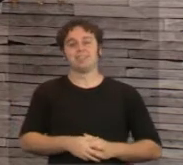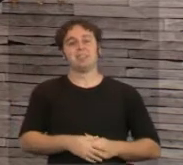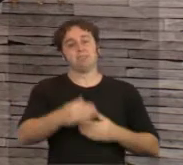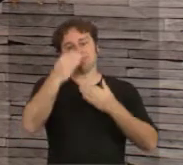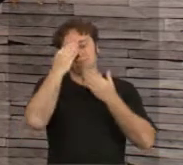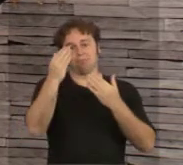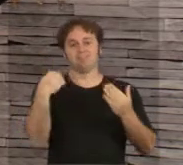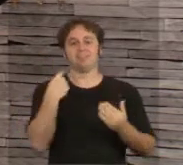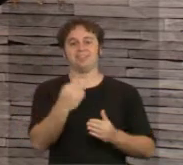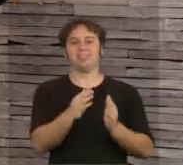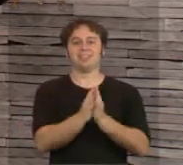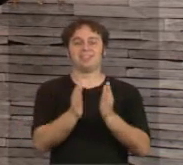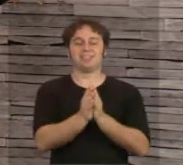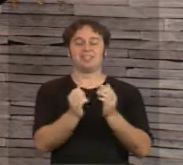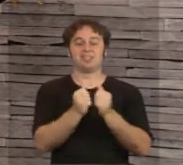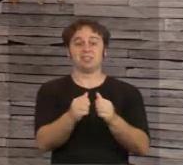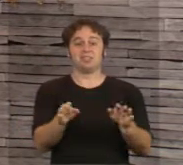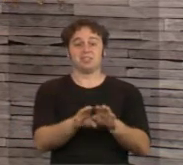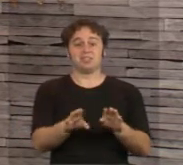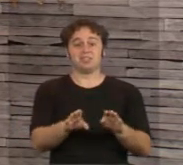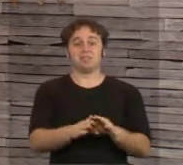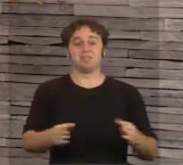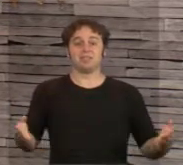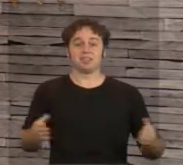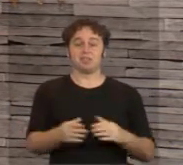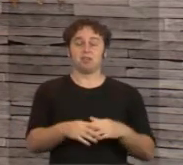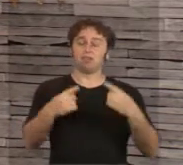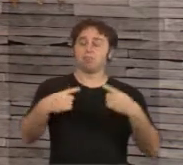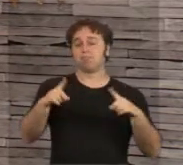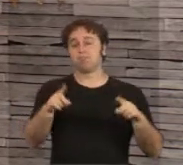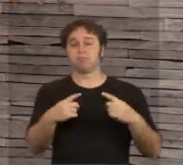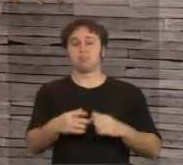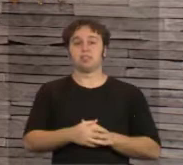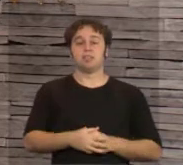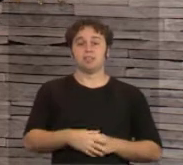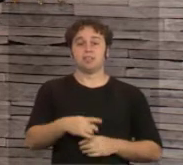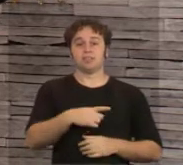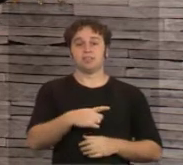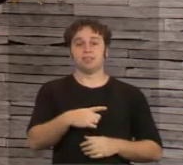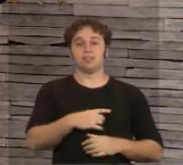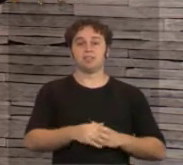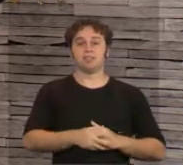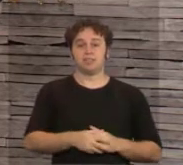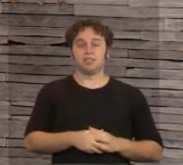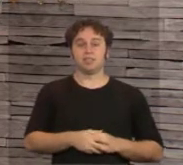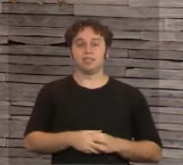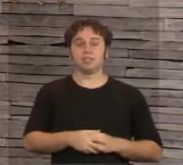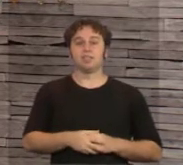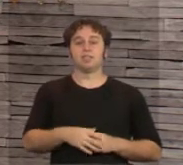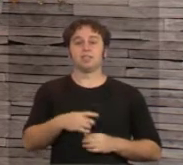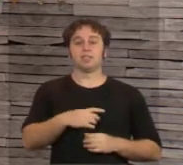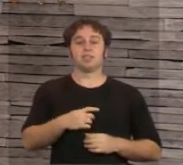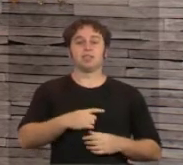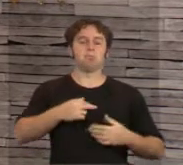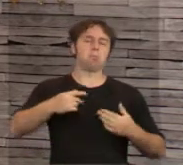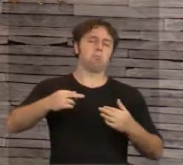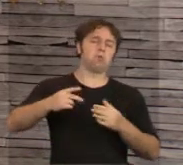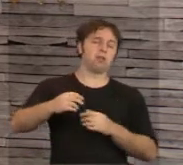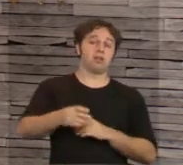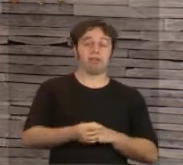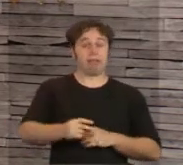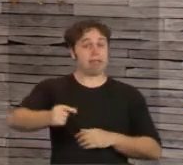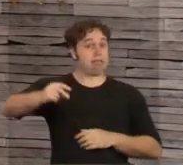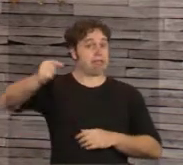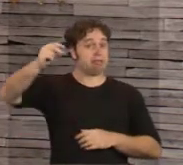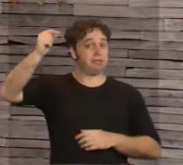retribuir rezando por vocês também. Essa melodia que está no fundo, você está ouvindo aí, Valdir, ela tem muitos séculos. Então a gente seleciona